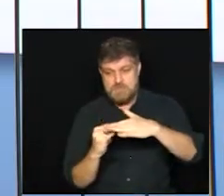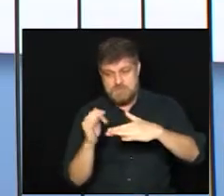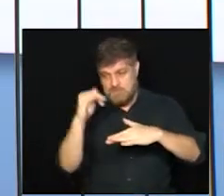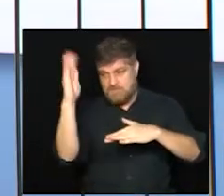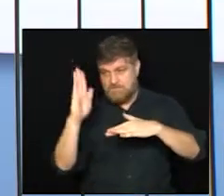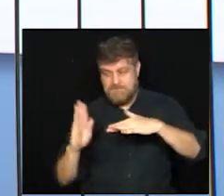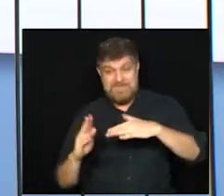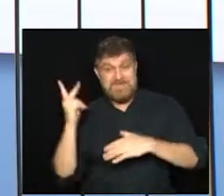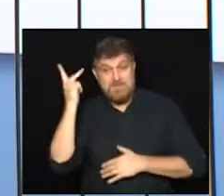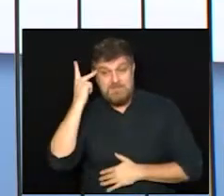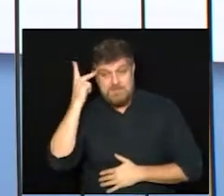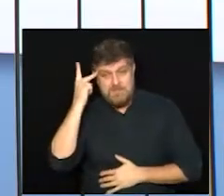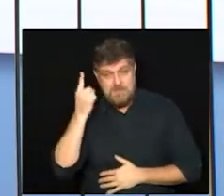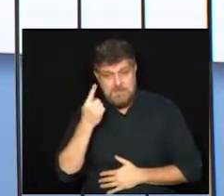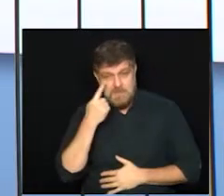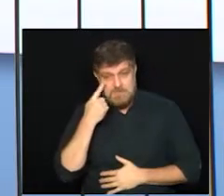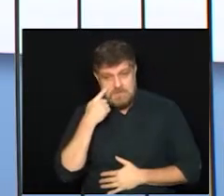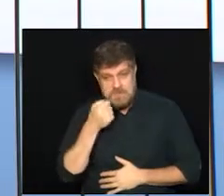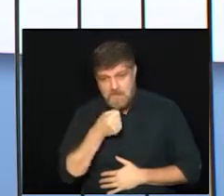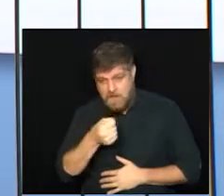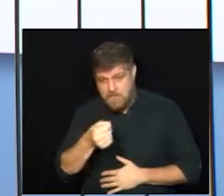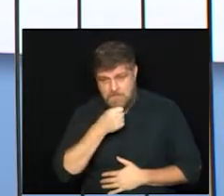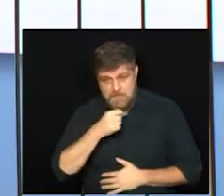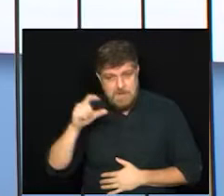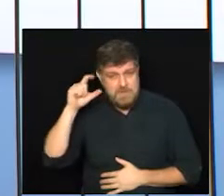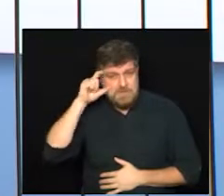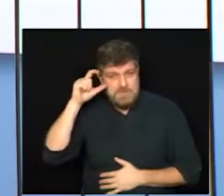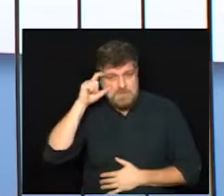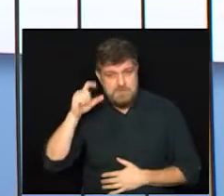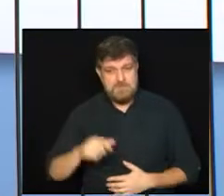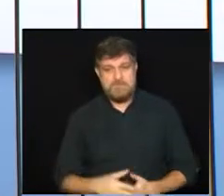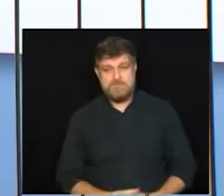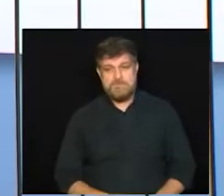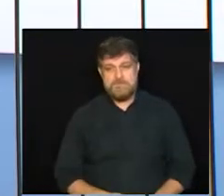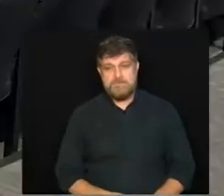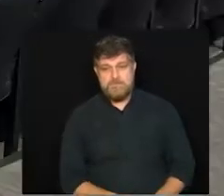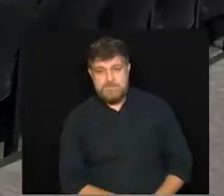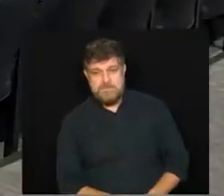São Paulo. Confira na reportagem de Michel Amorim.